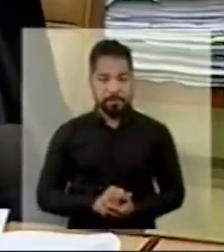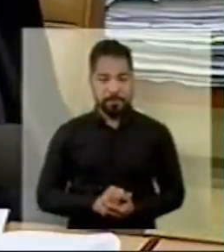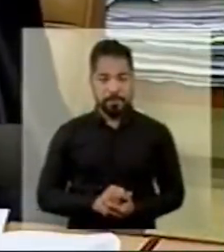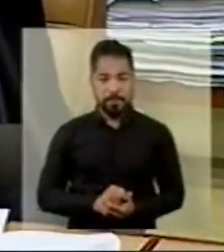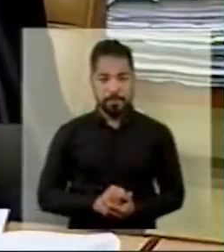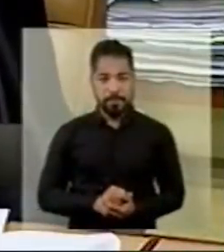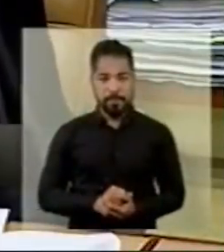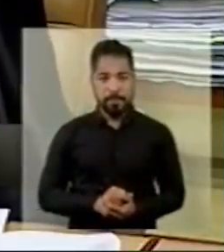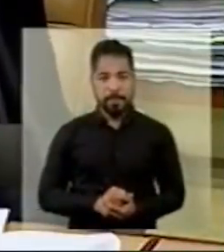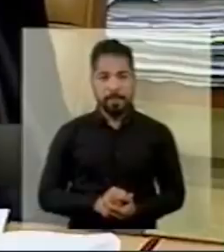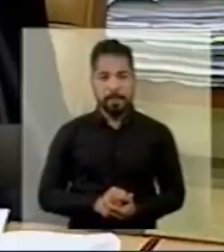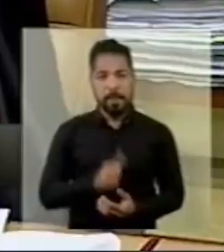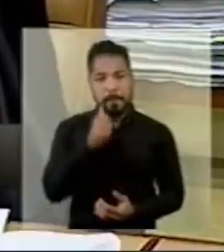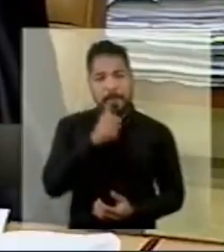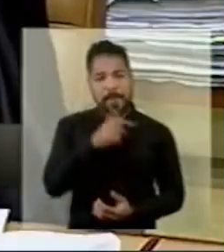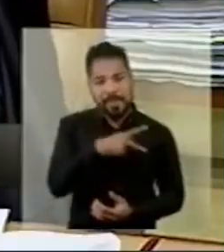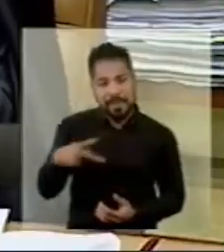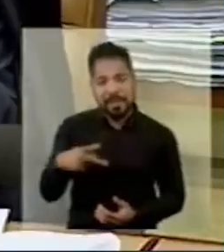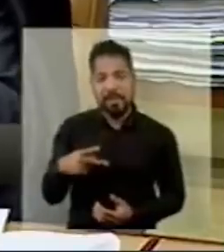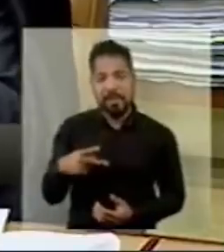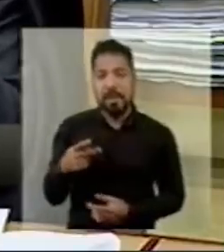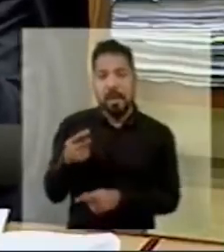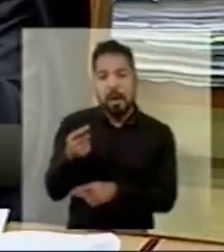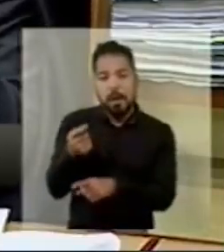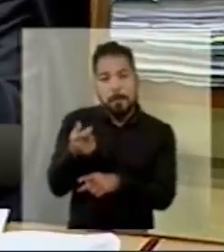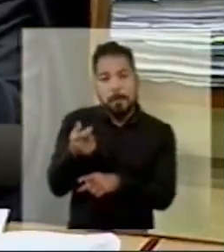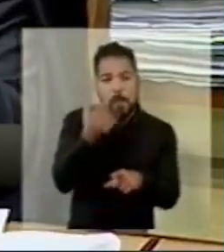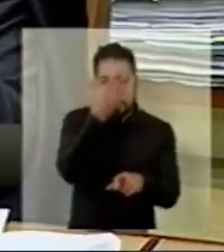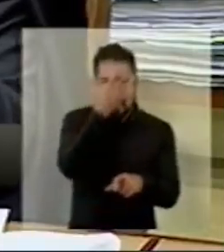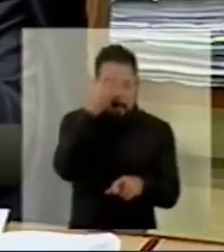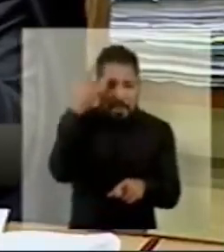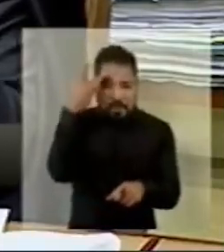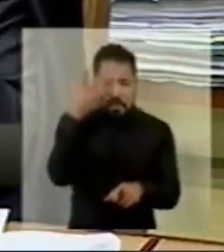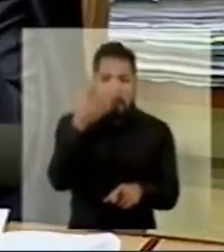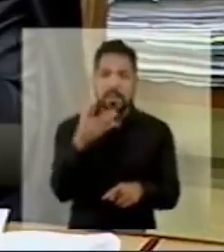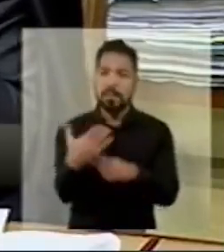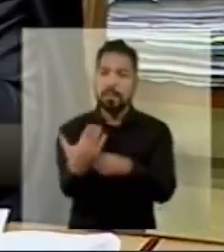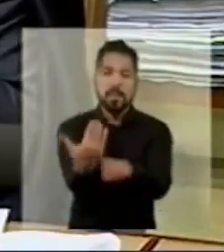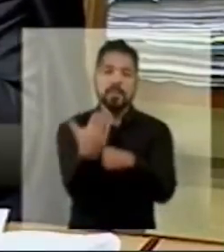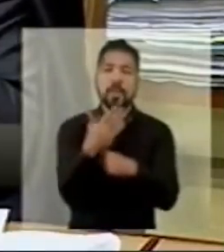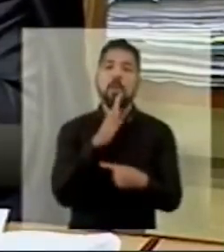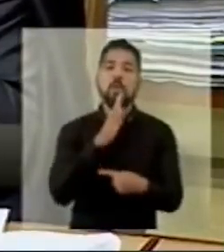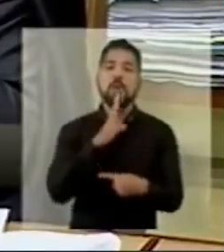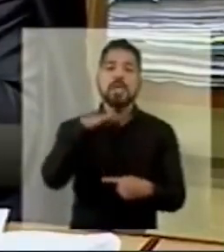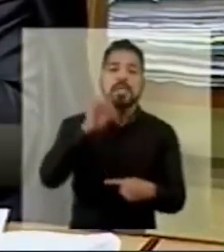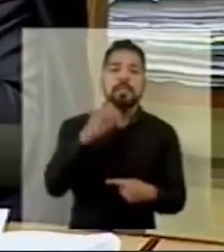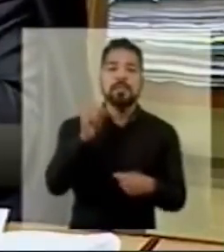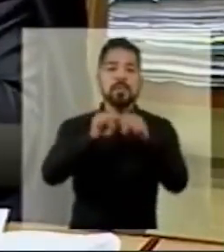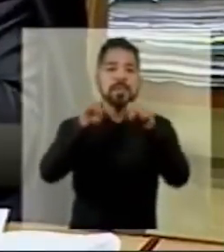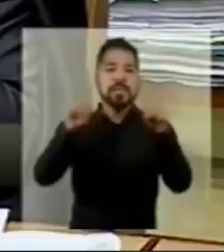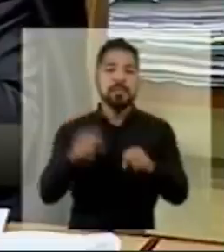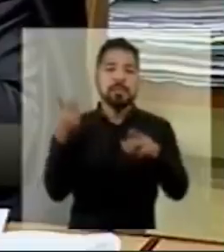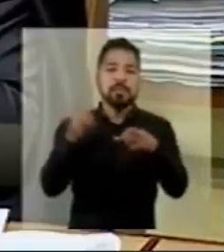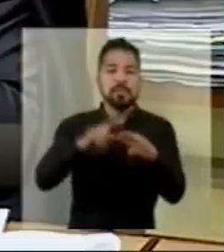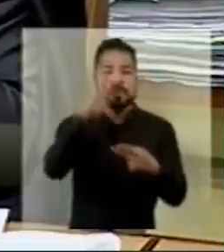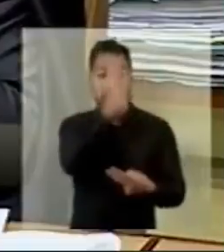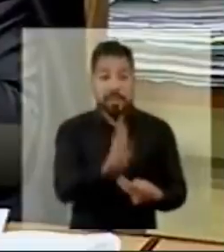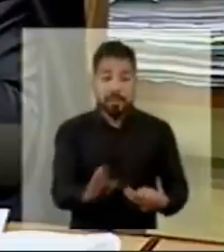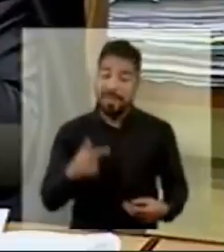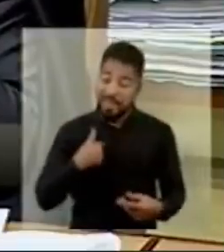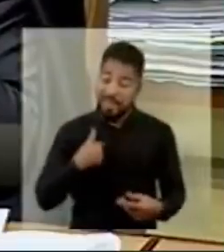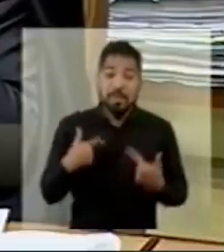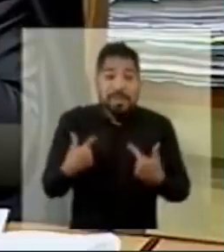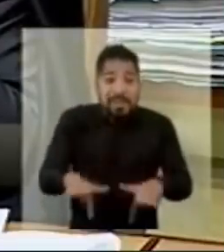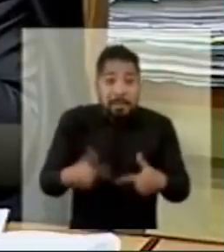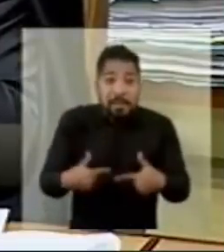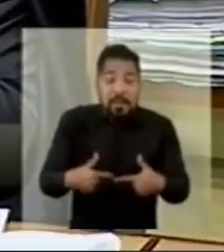presidente, tem poucas pessoas com condições de me dar lição sobre o conhecimento do sistema prisional brasileiro. Eu trabalhei